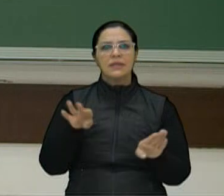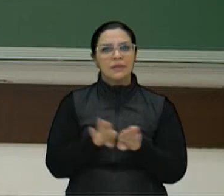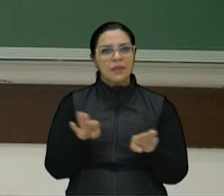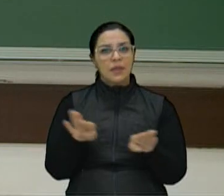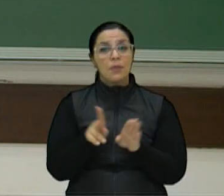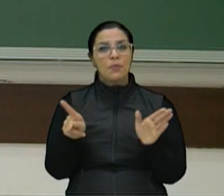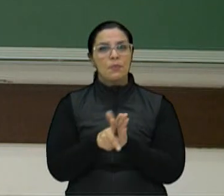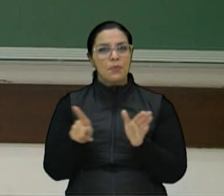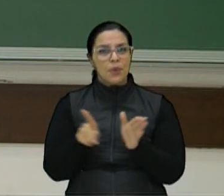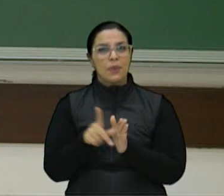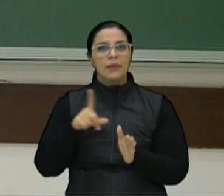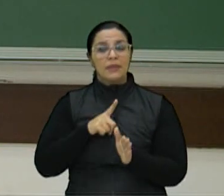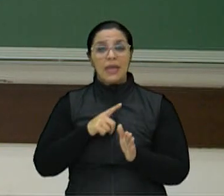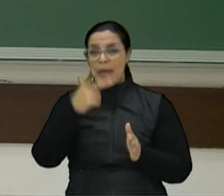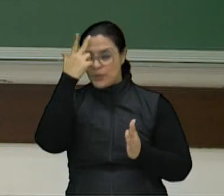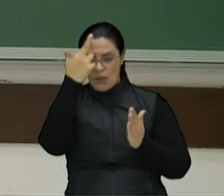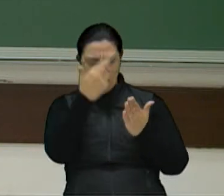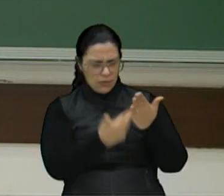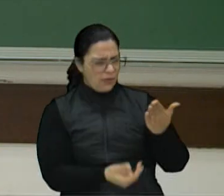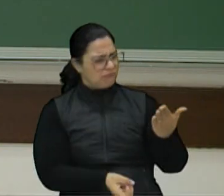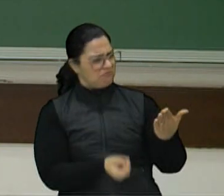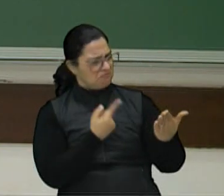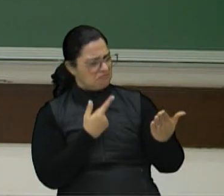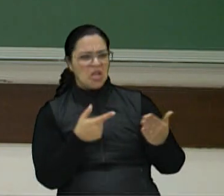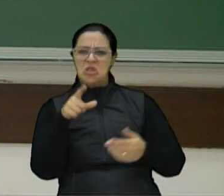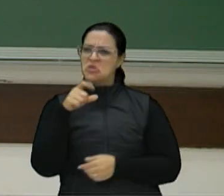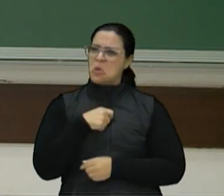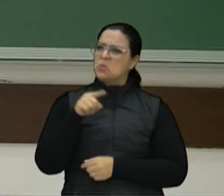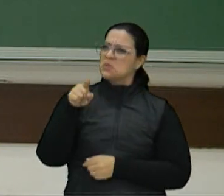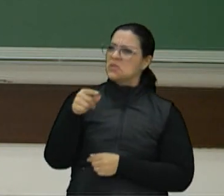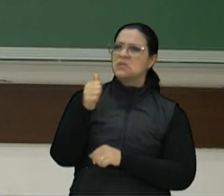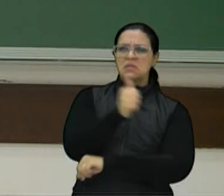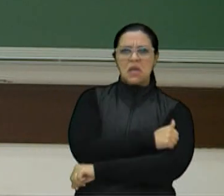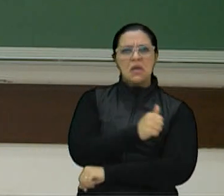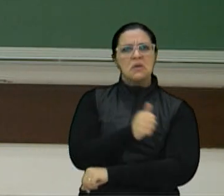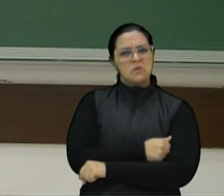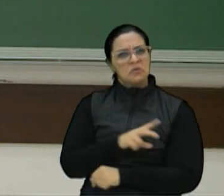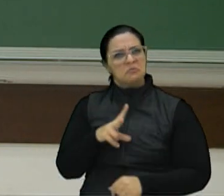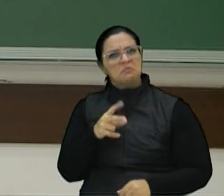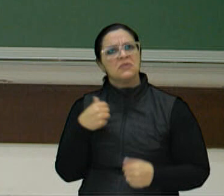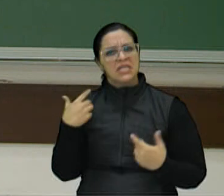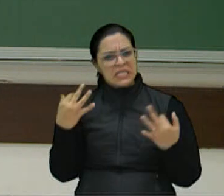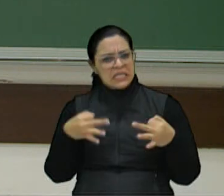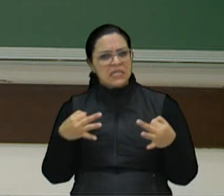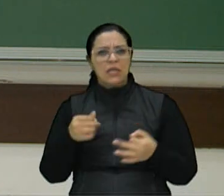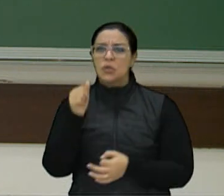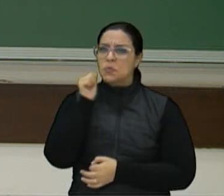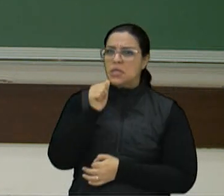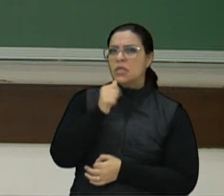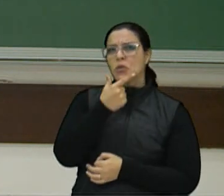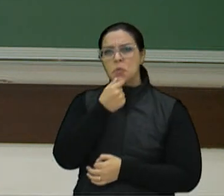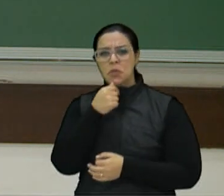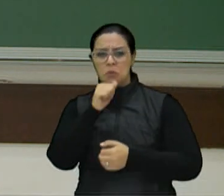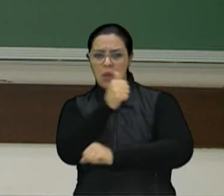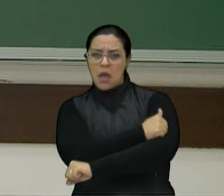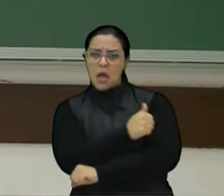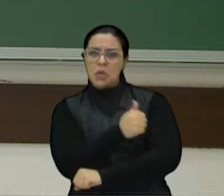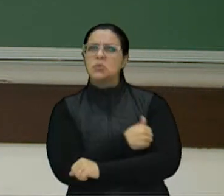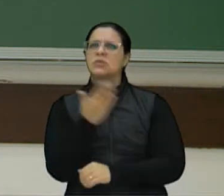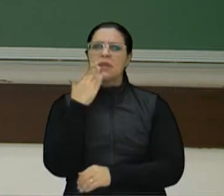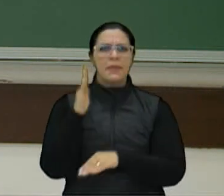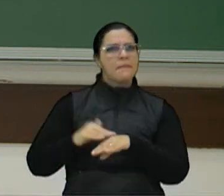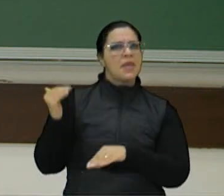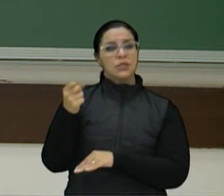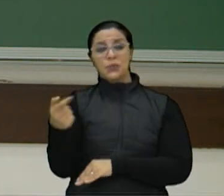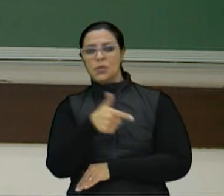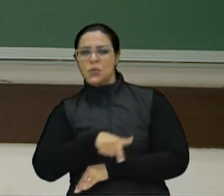ao seu corretor, o cara vai falar, caramba, este aluno, esta aluna sabe um pouquinho a mais do